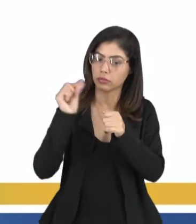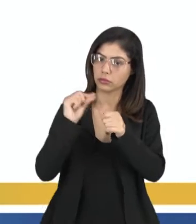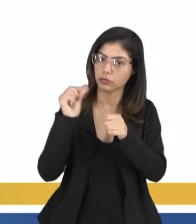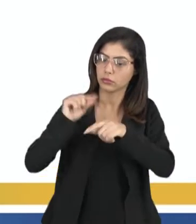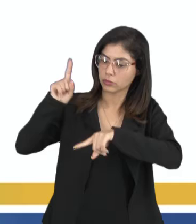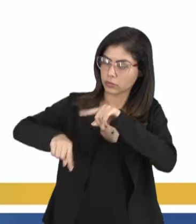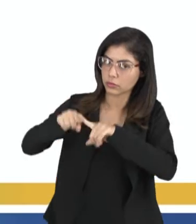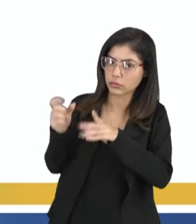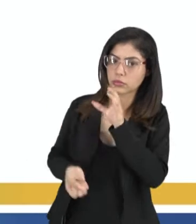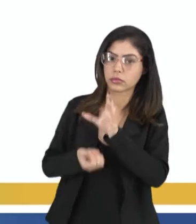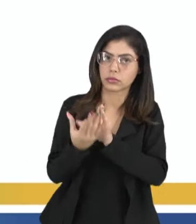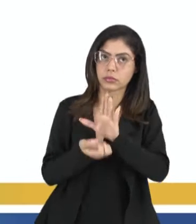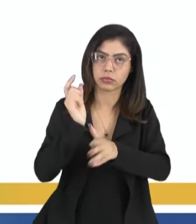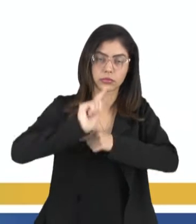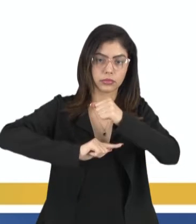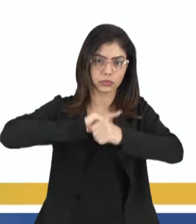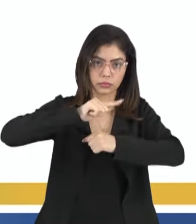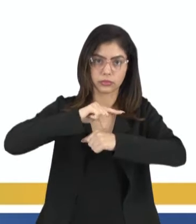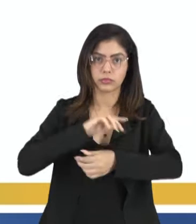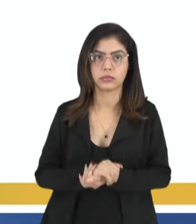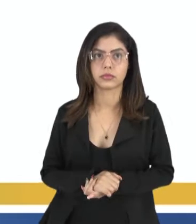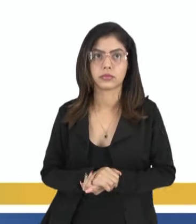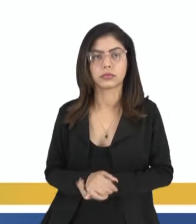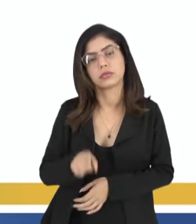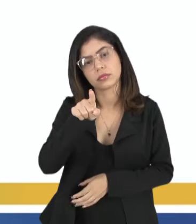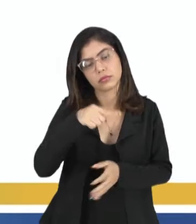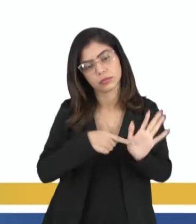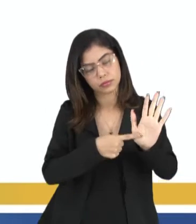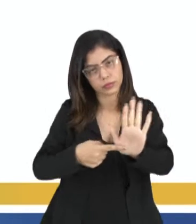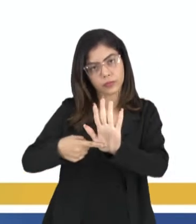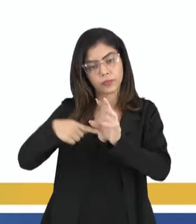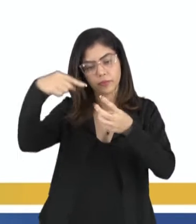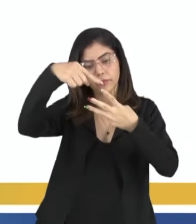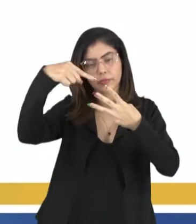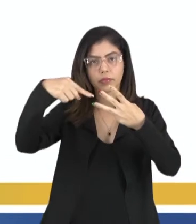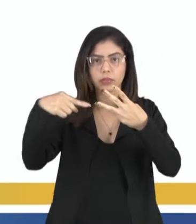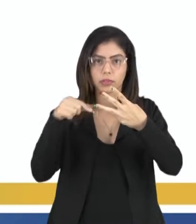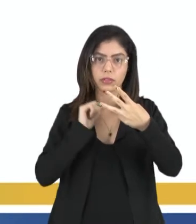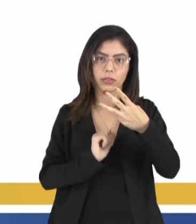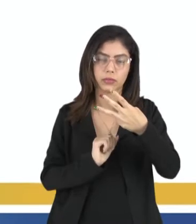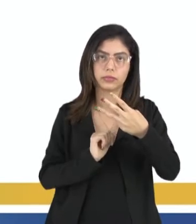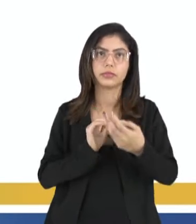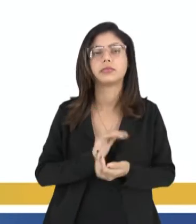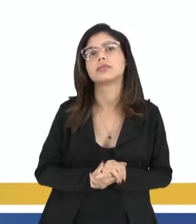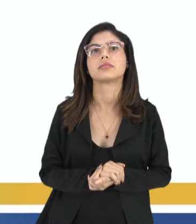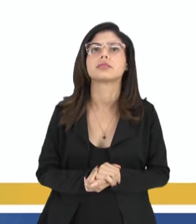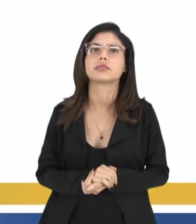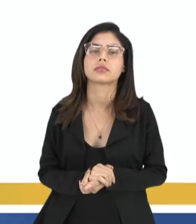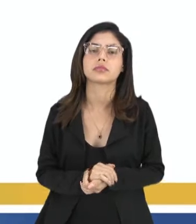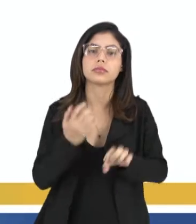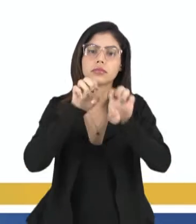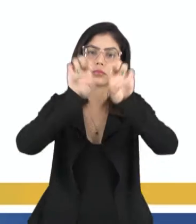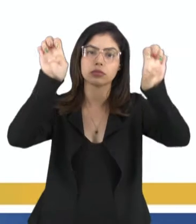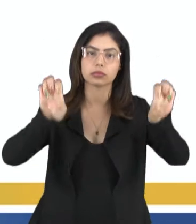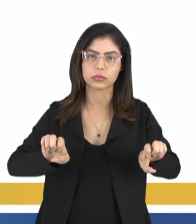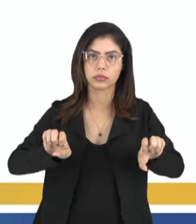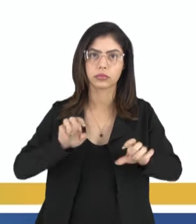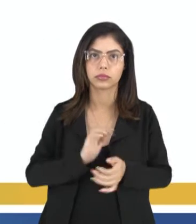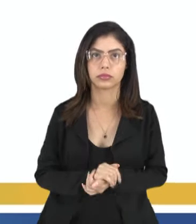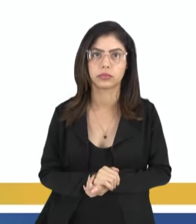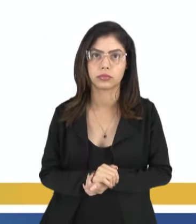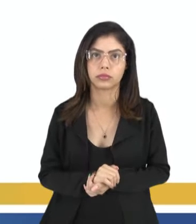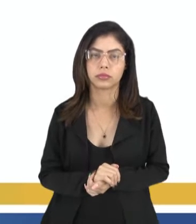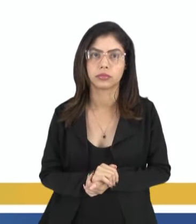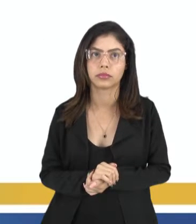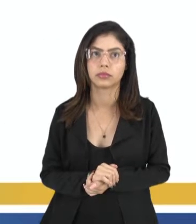constituição do átomo, que aí está presente as três partículas subatômicas. E qual é a estrutura do átomo? Então,